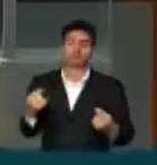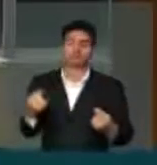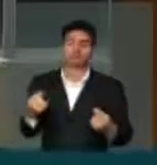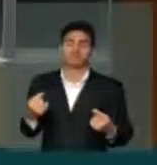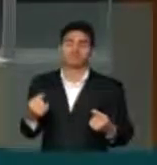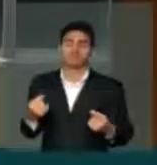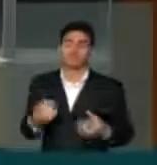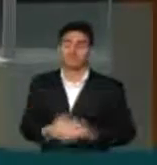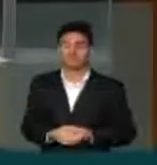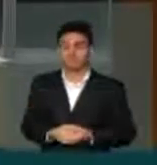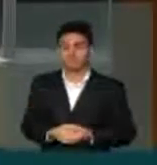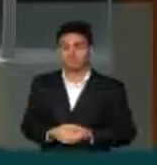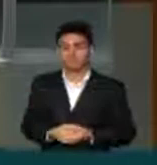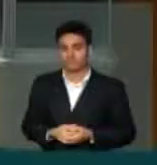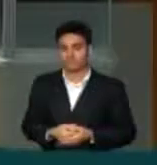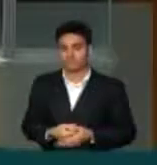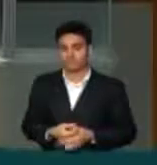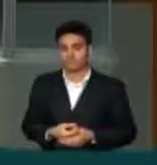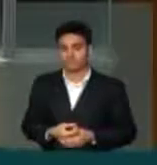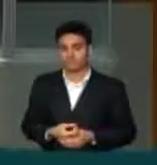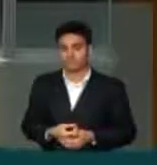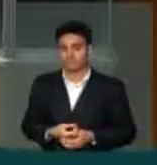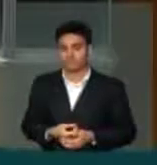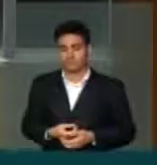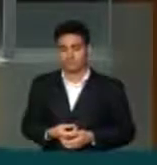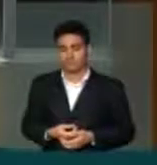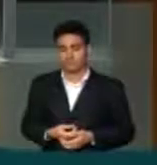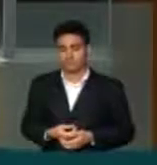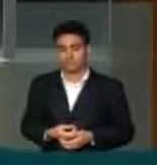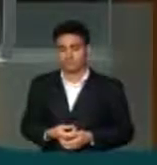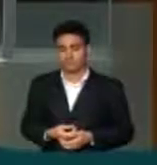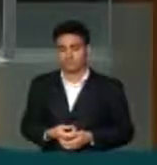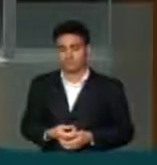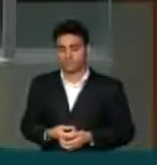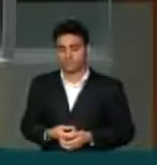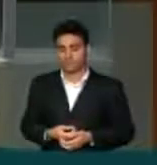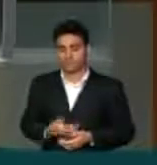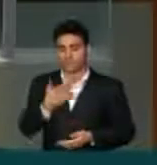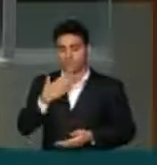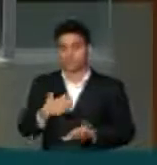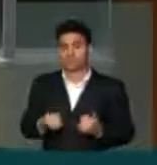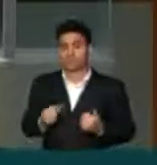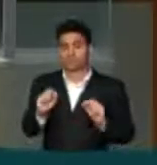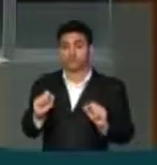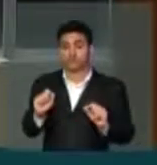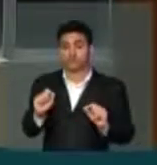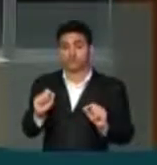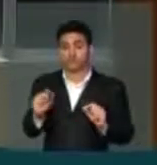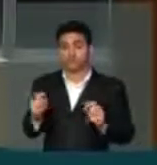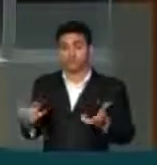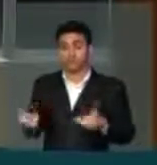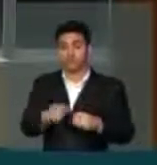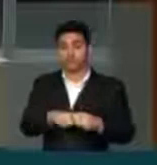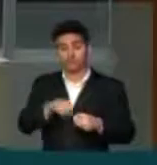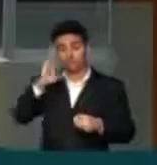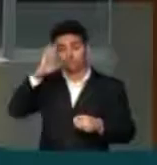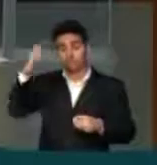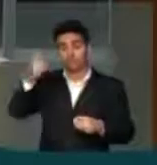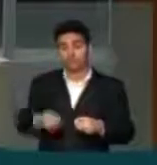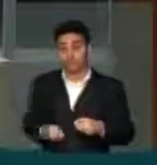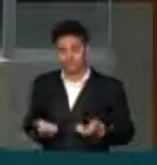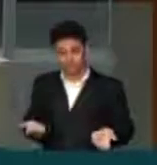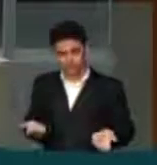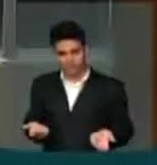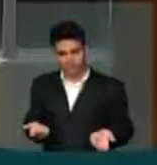significativa até de uma manifestação, pedia o golpe militar,